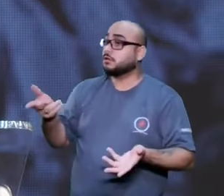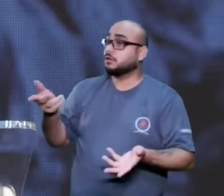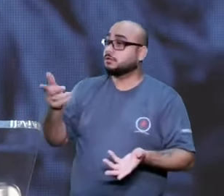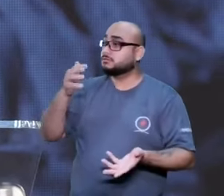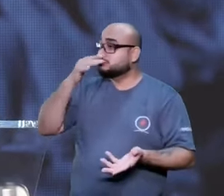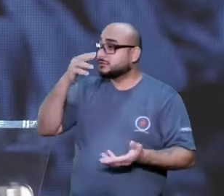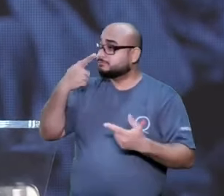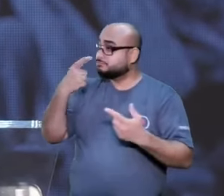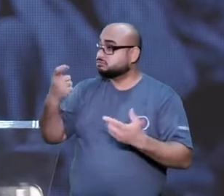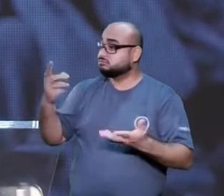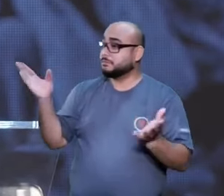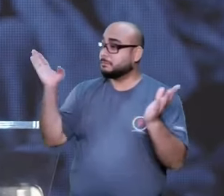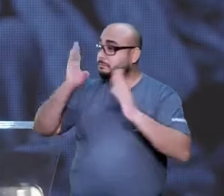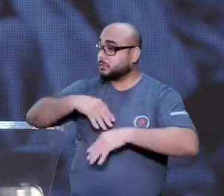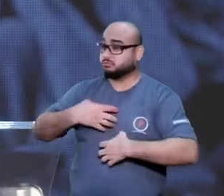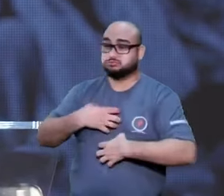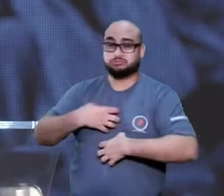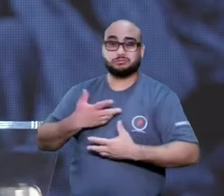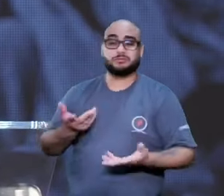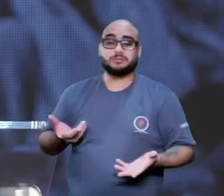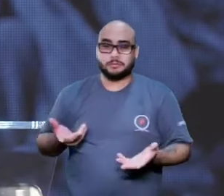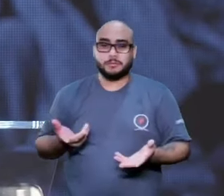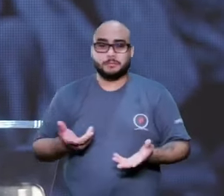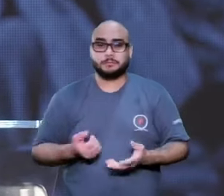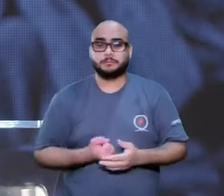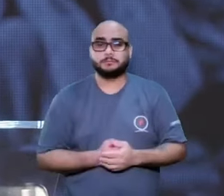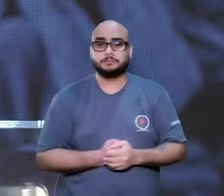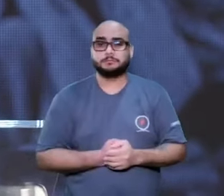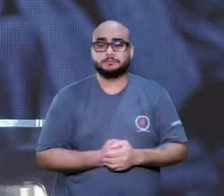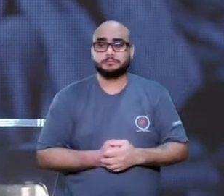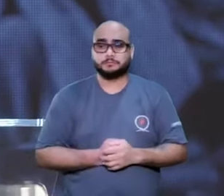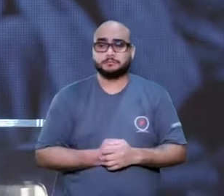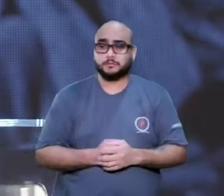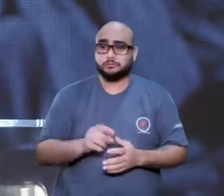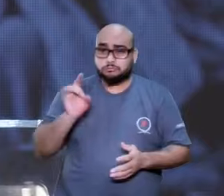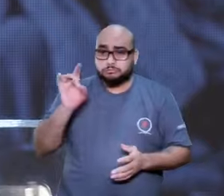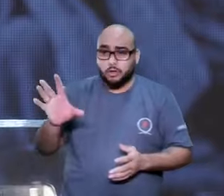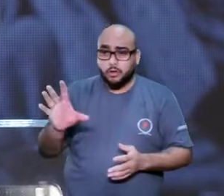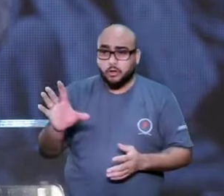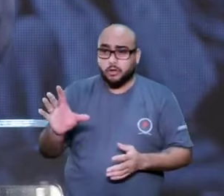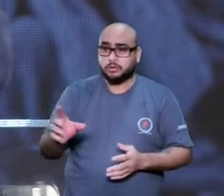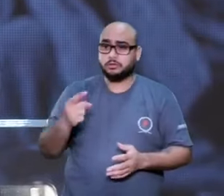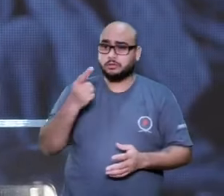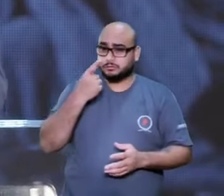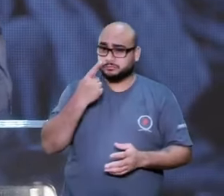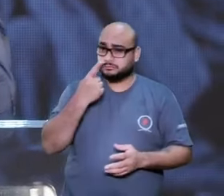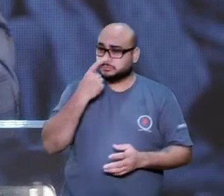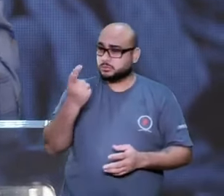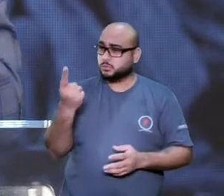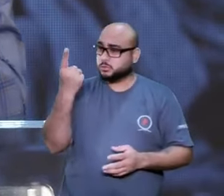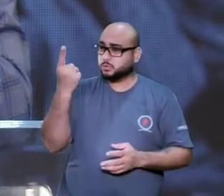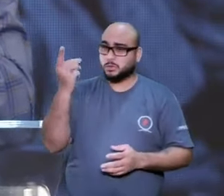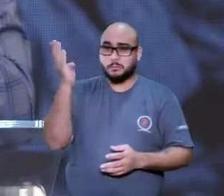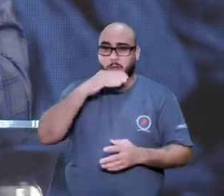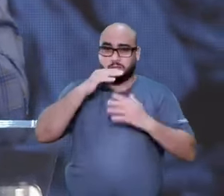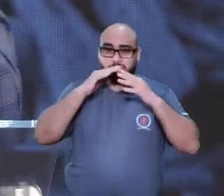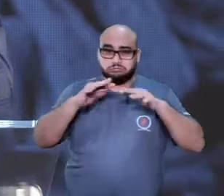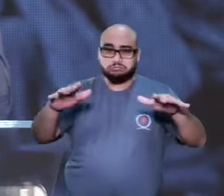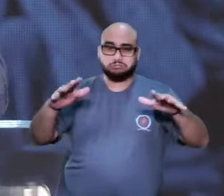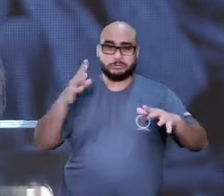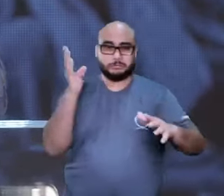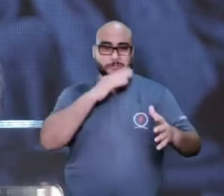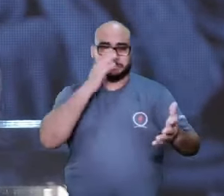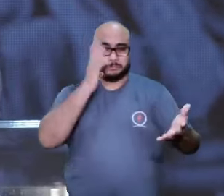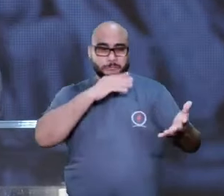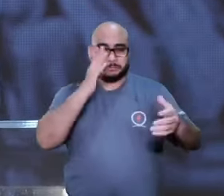como se só ela estivesse sentindo mau cheiro já cheira mal e outra coisa